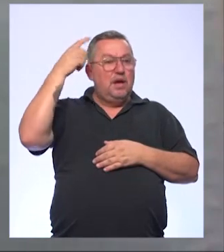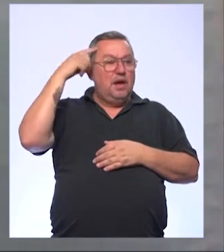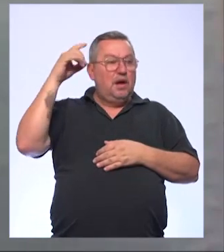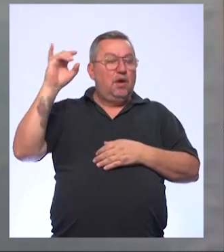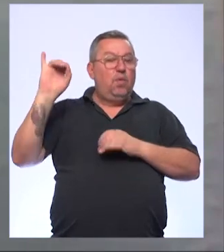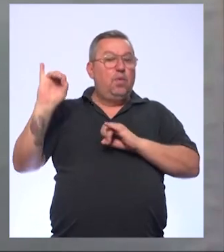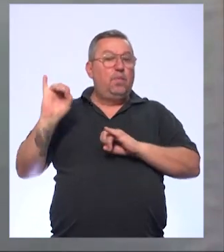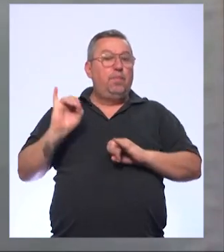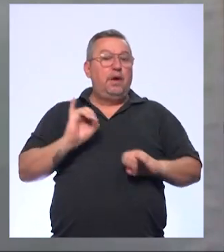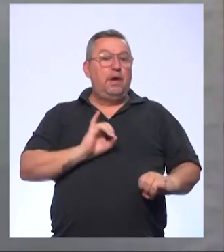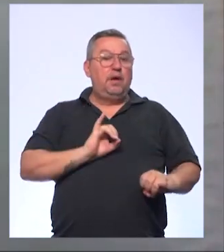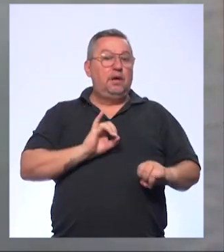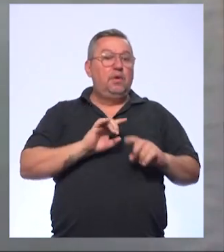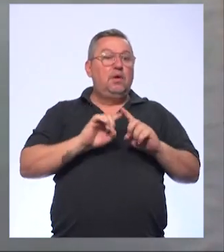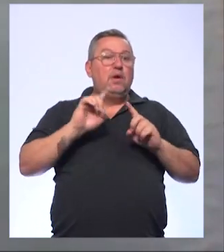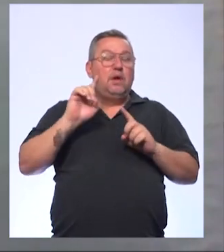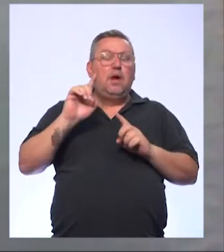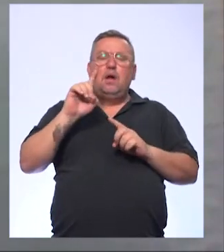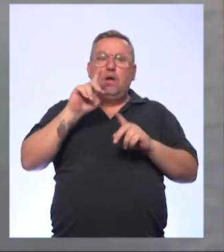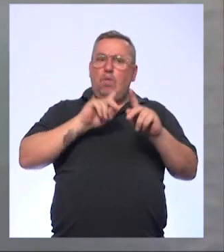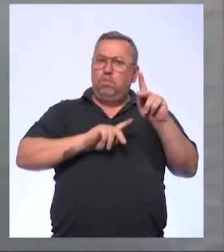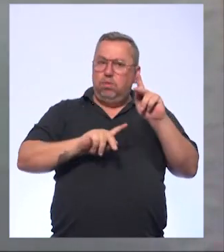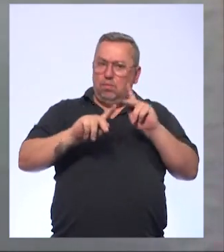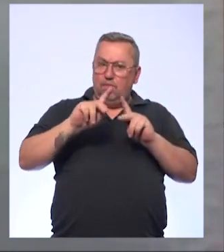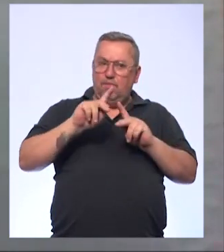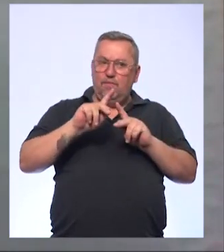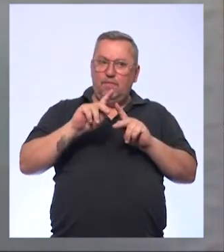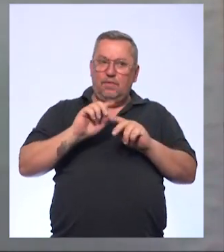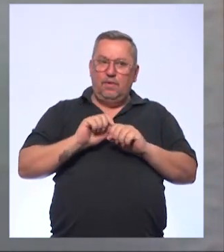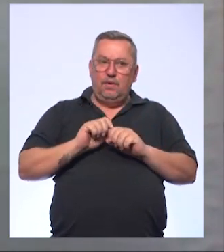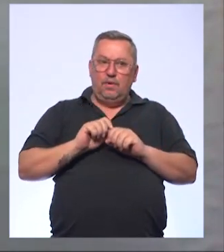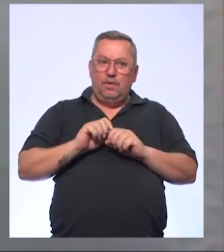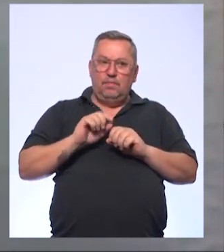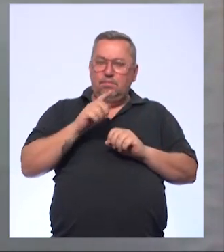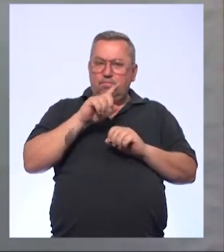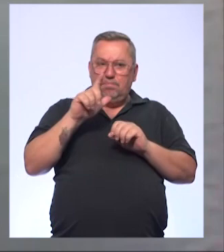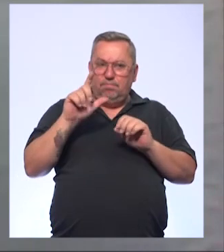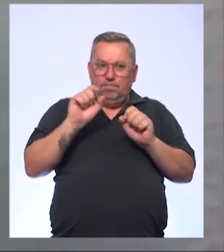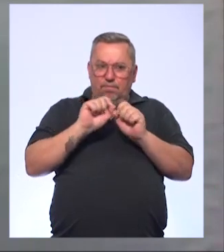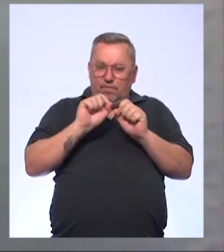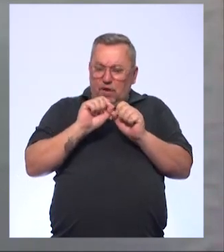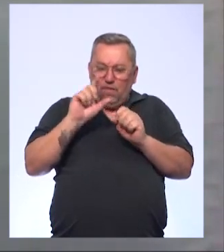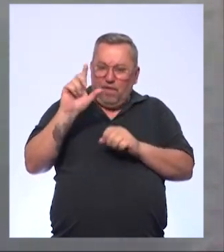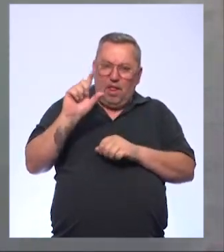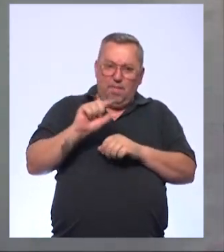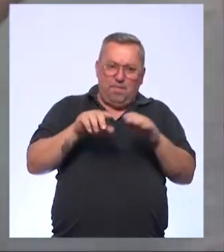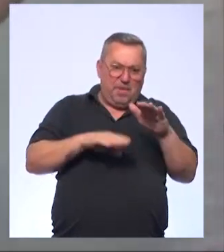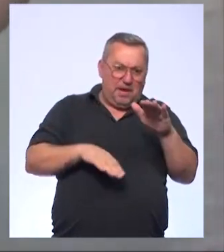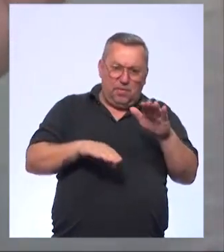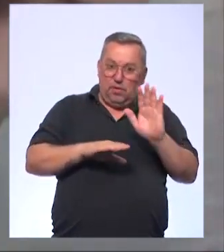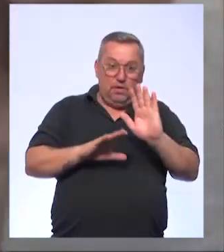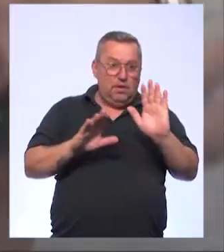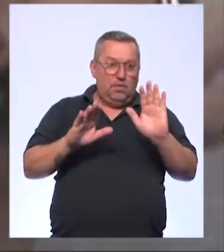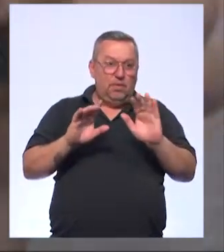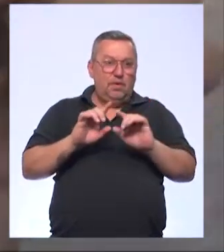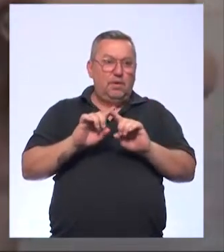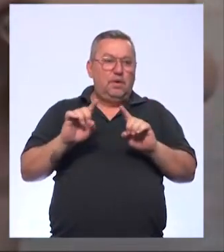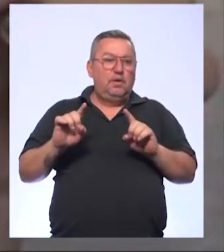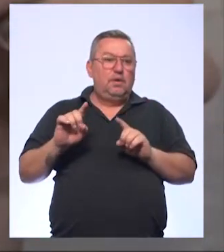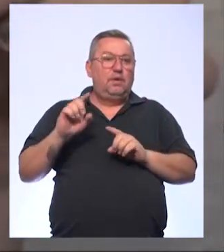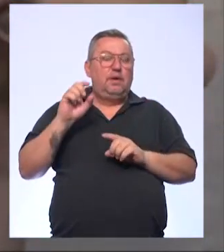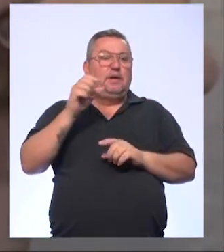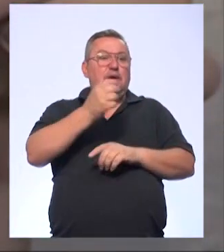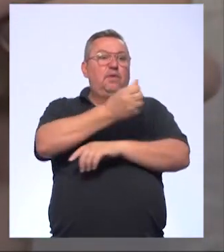império, eles eram um povo, tá bem? Mas isso não diminui a importância deles. Então, vamos lá.